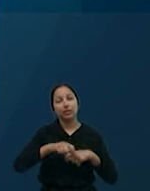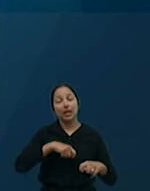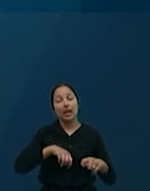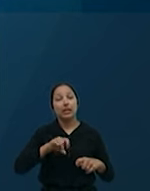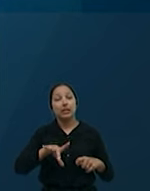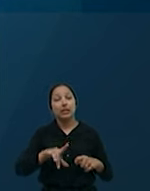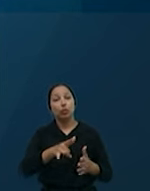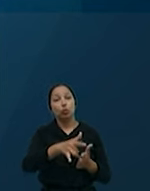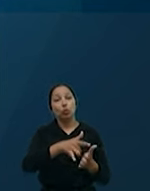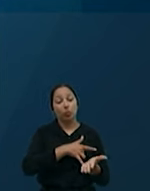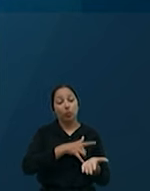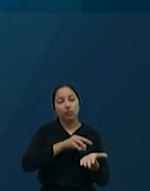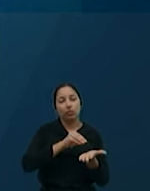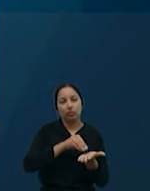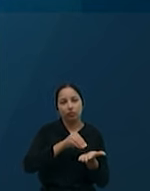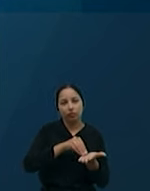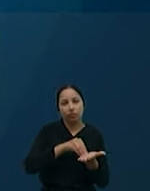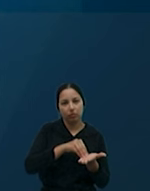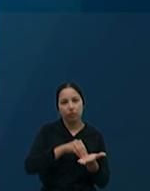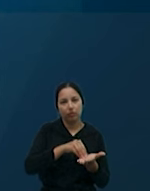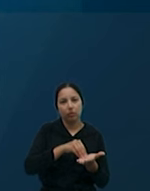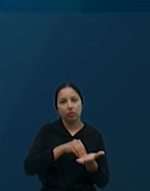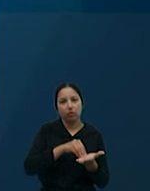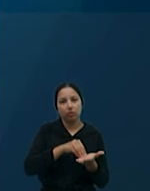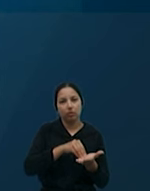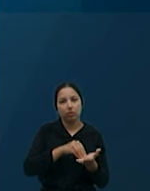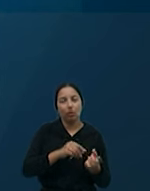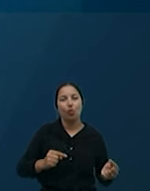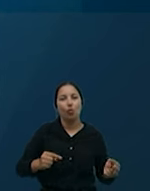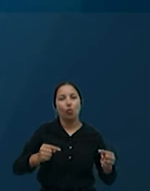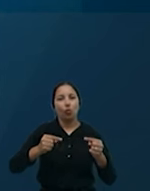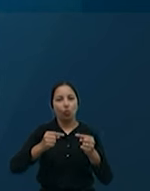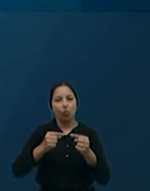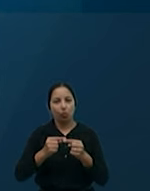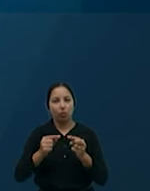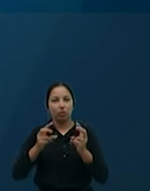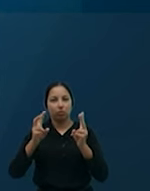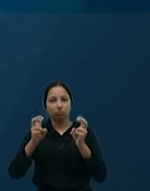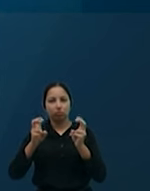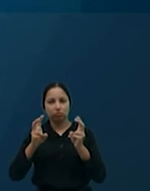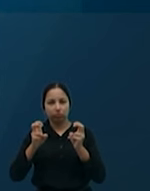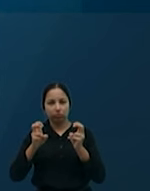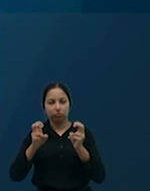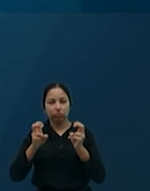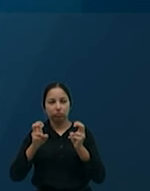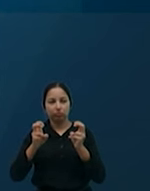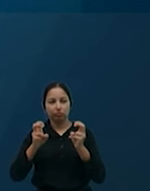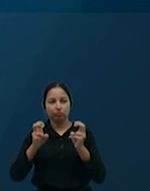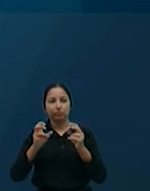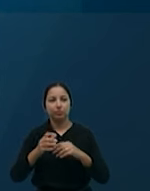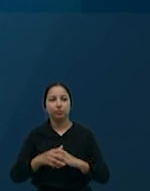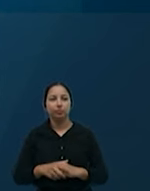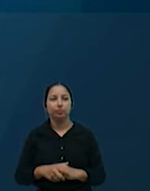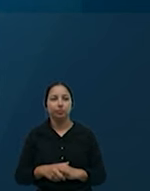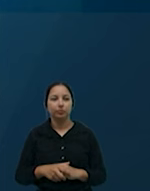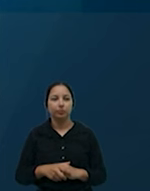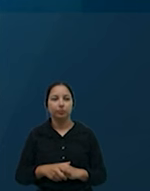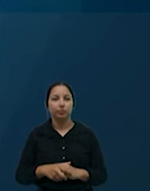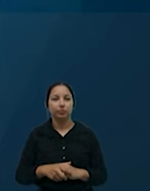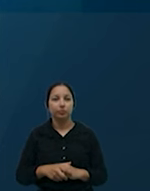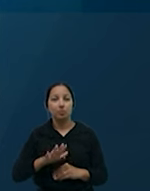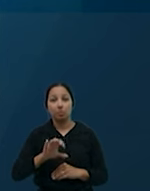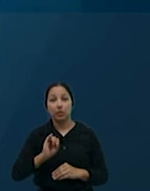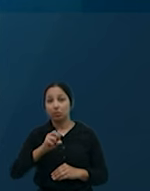no processo referir-se à matéria de fato que não tenha sido levado ao conhecimento da